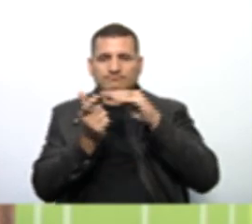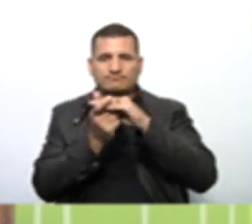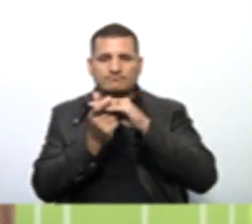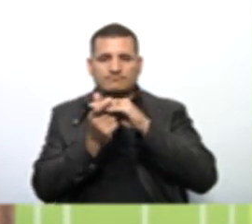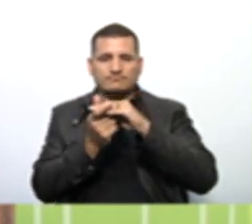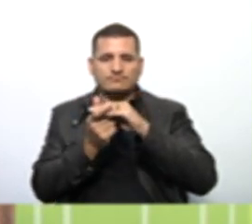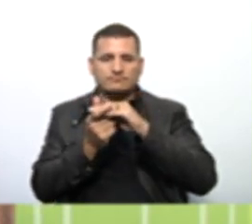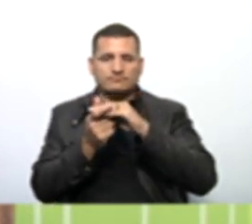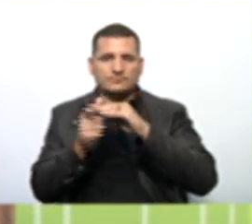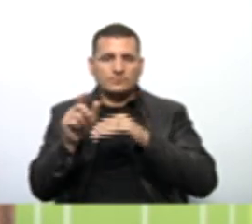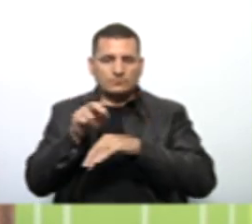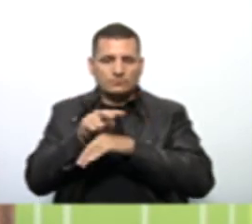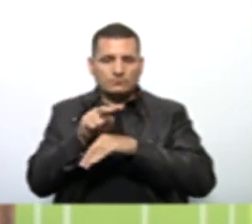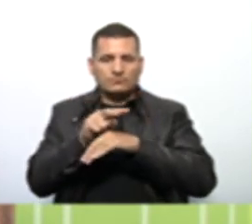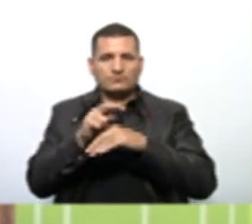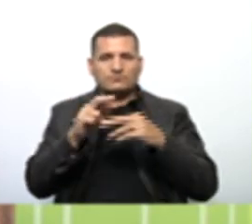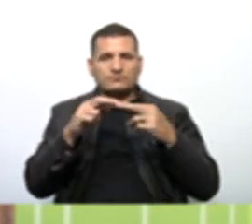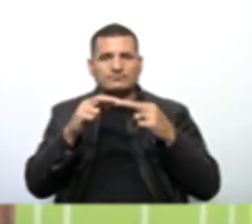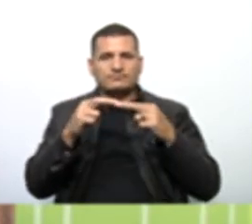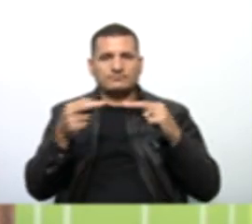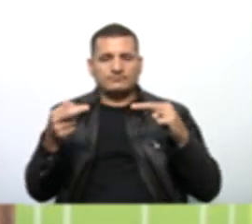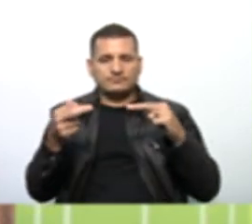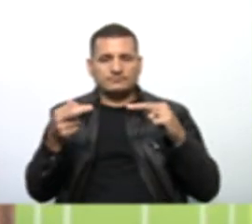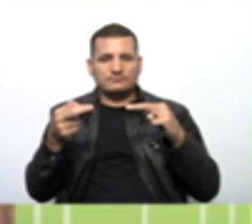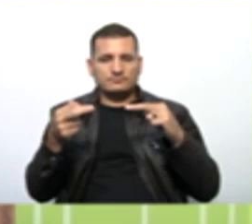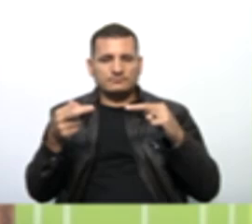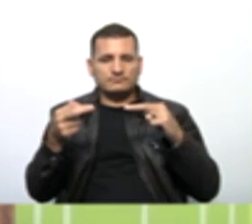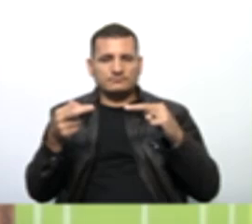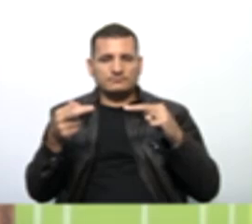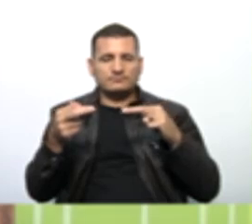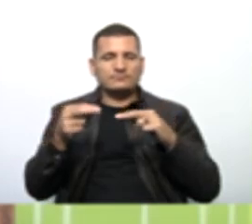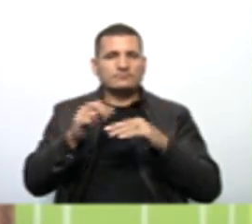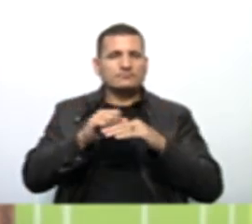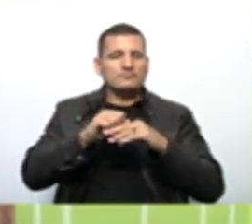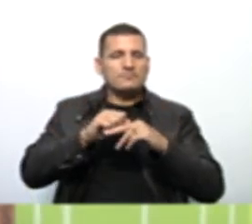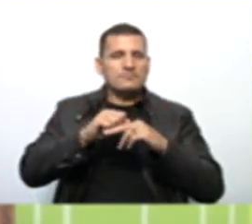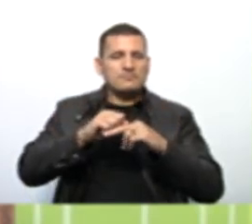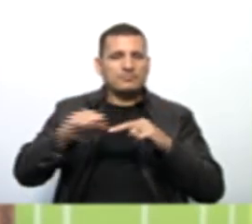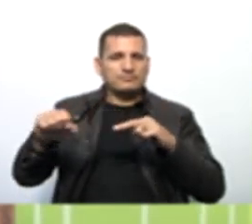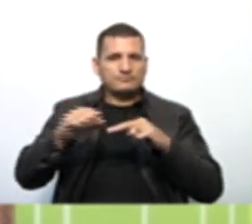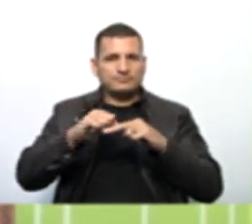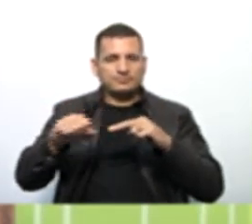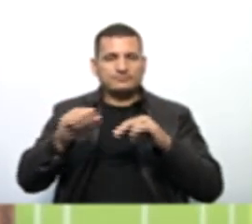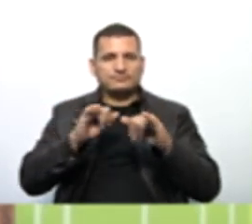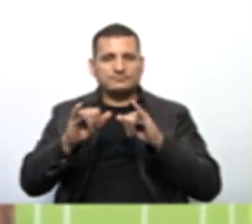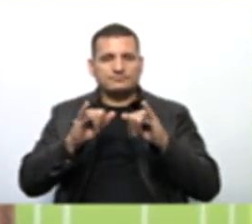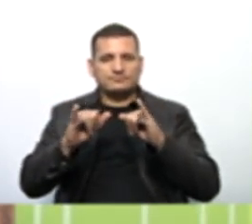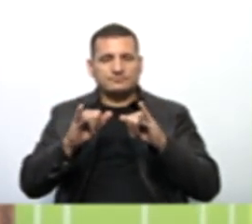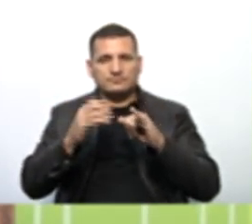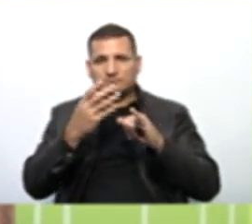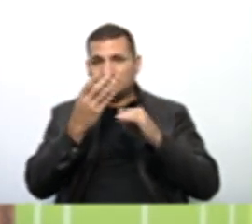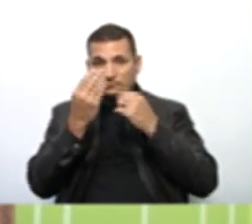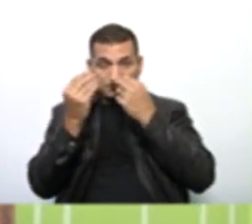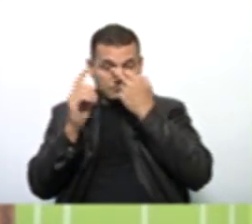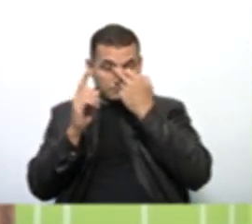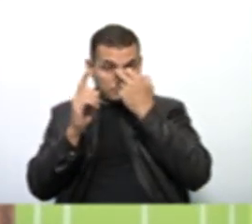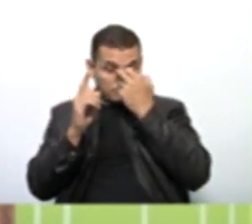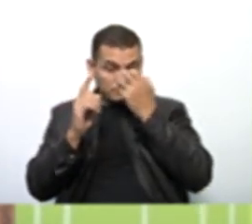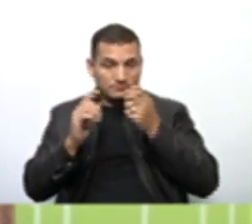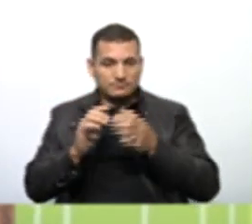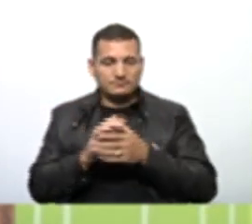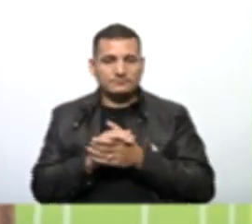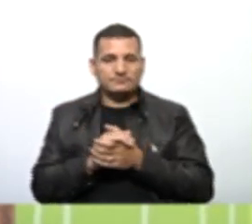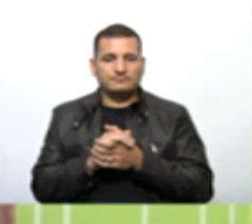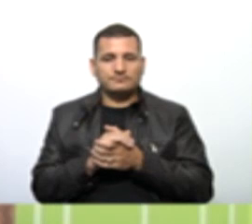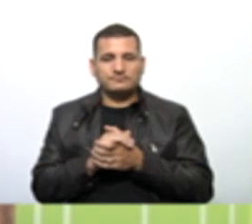proteger os fios que estão transmitindo as informações você não pode deixar de esquecer isso porque se